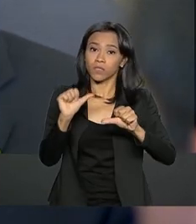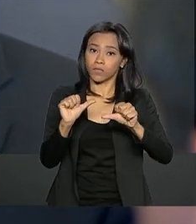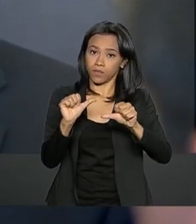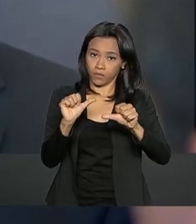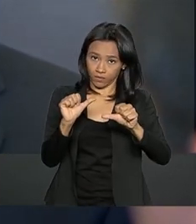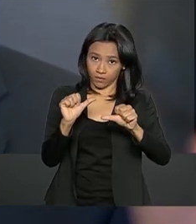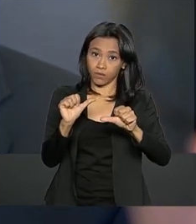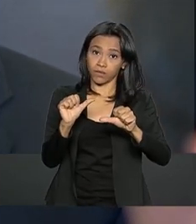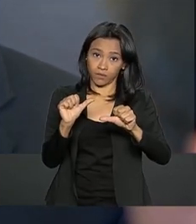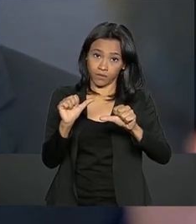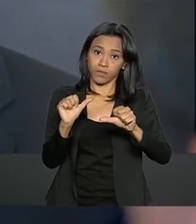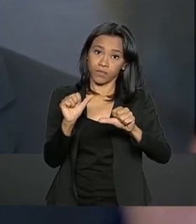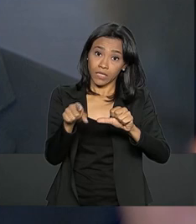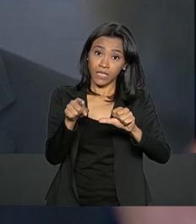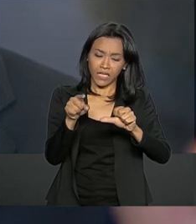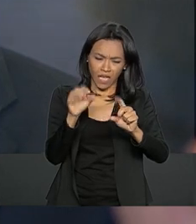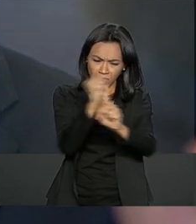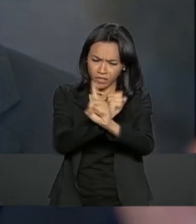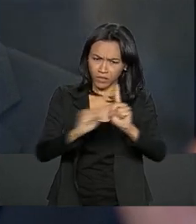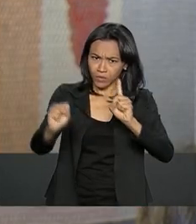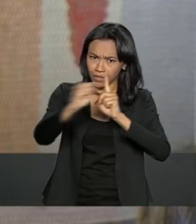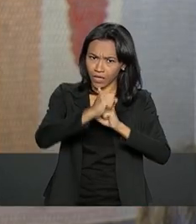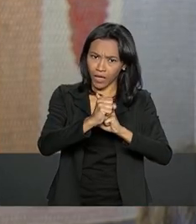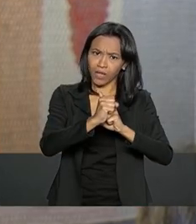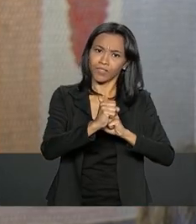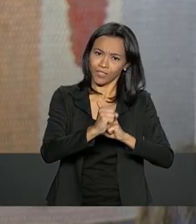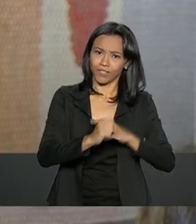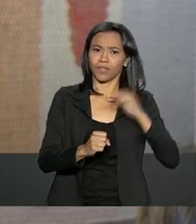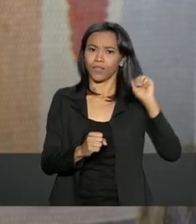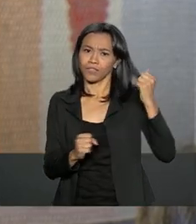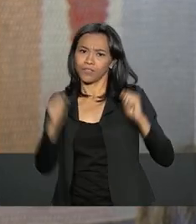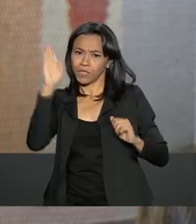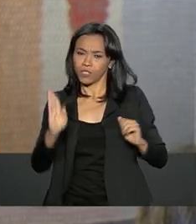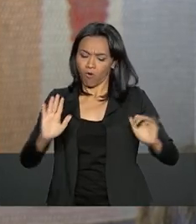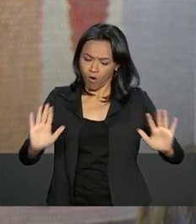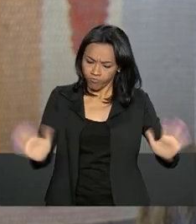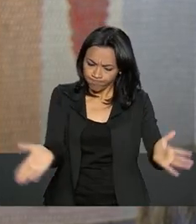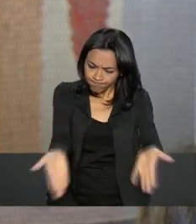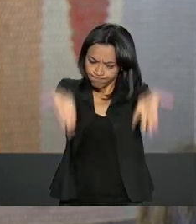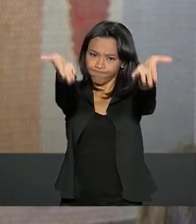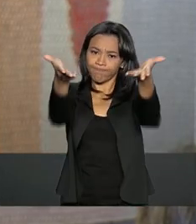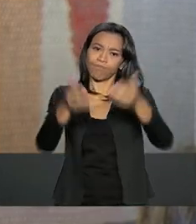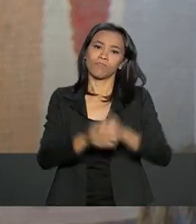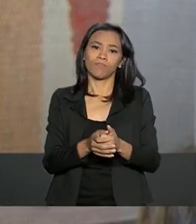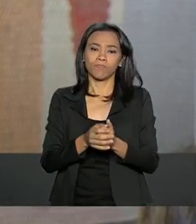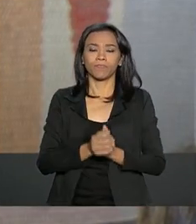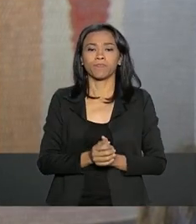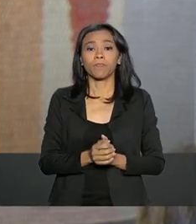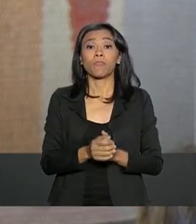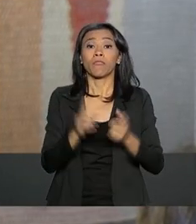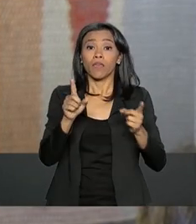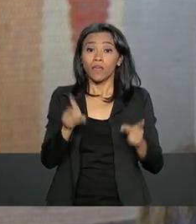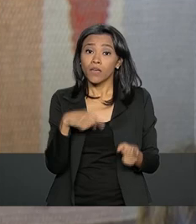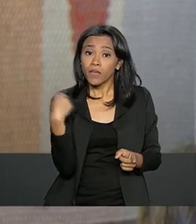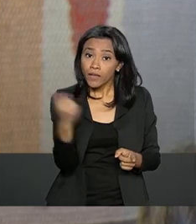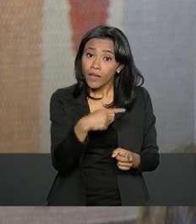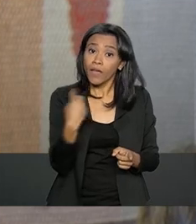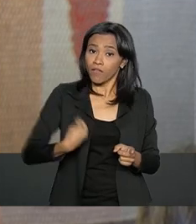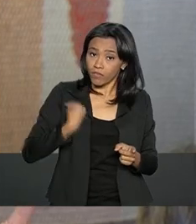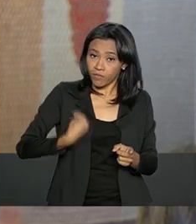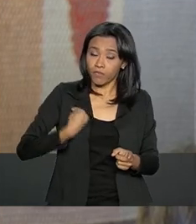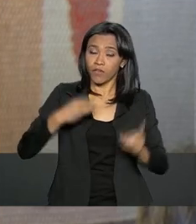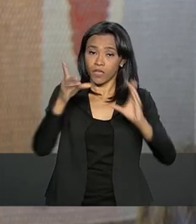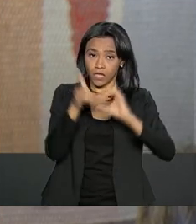leve as nossas sociedades para a frente, mas respeitando os valores centrais, que são viver em